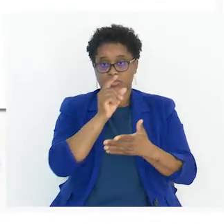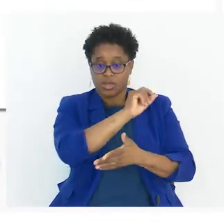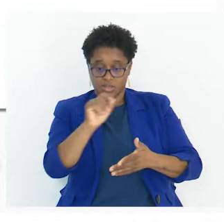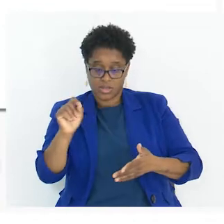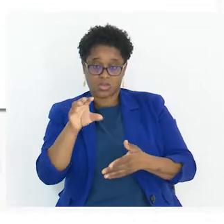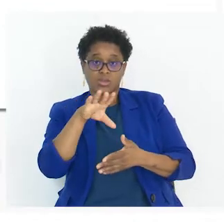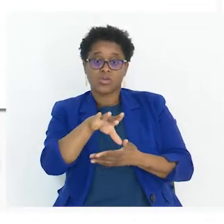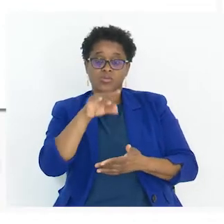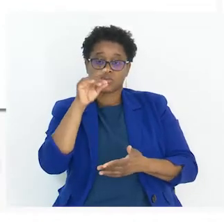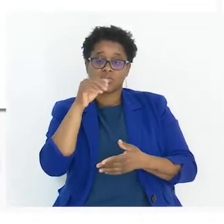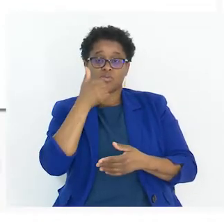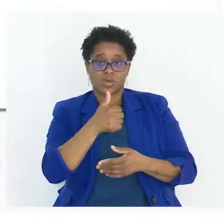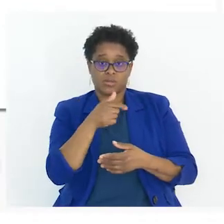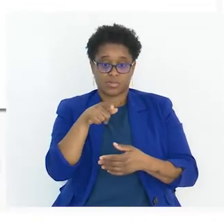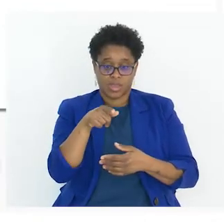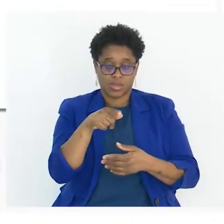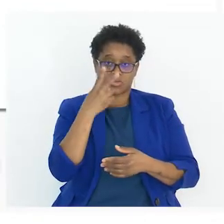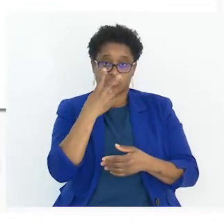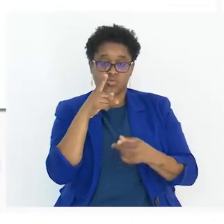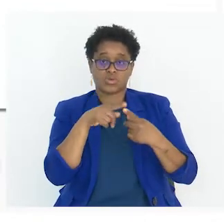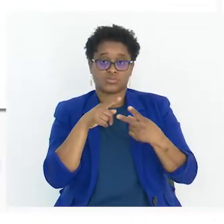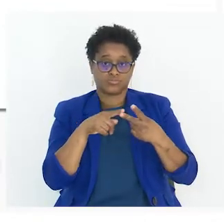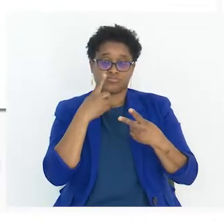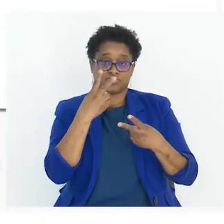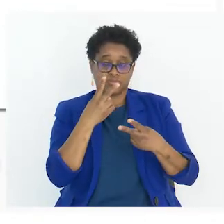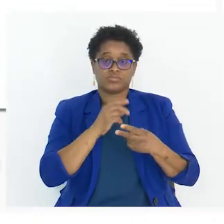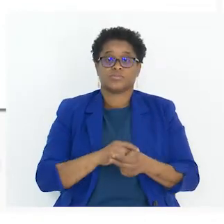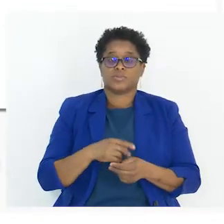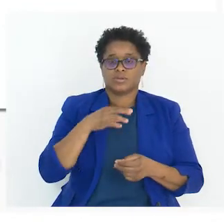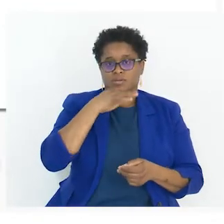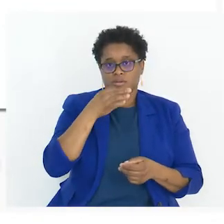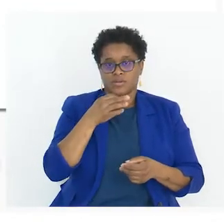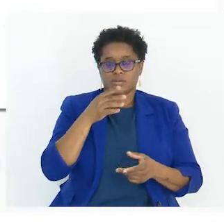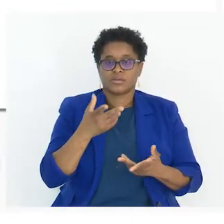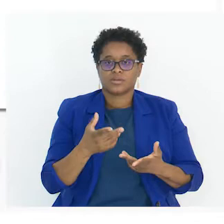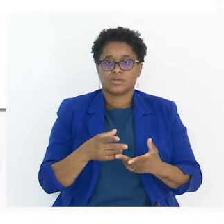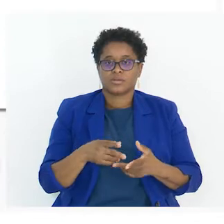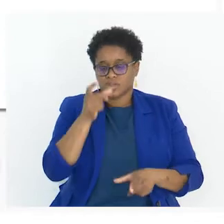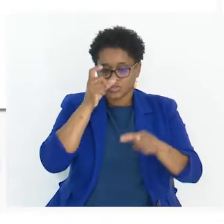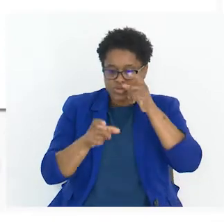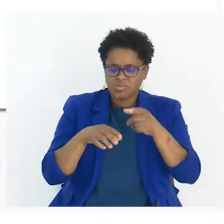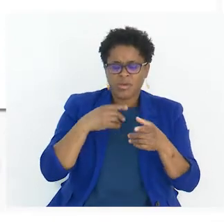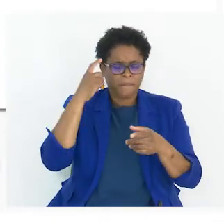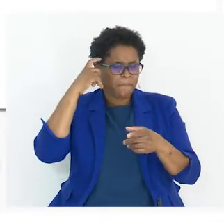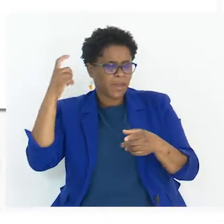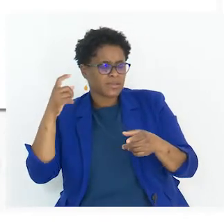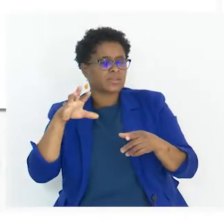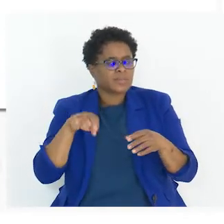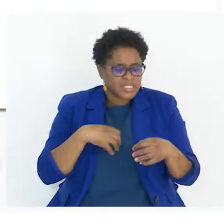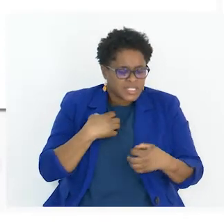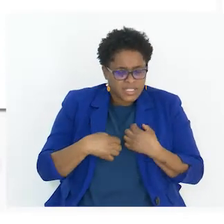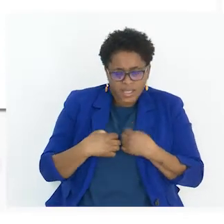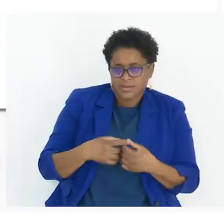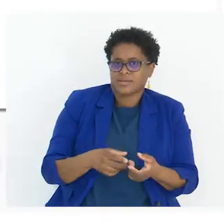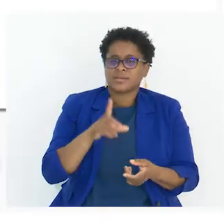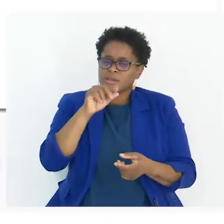opção correta. Vamos ver, temos aqui duas opções. Revela o que as personagens pensam e